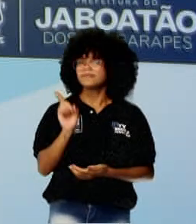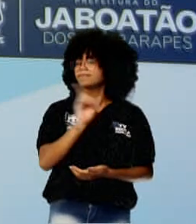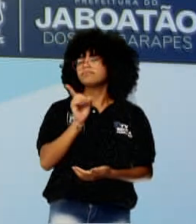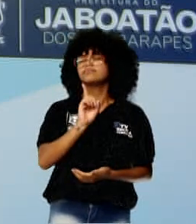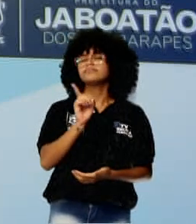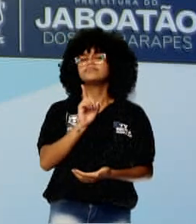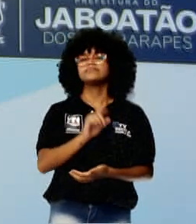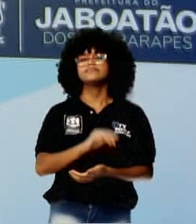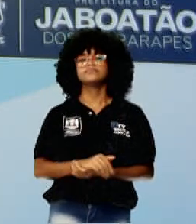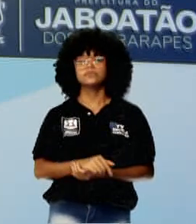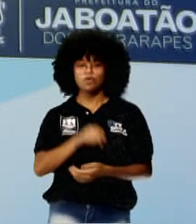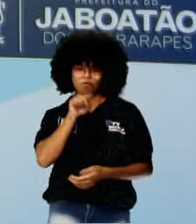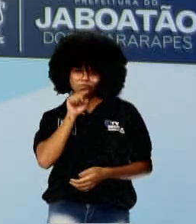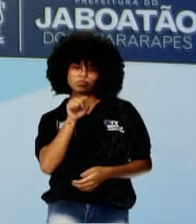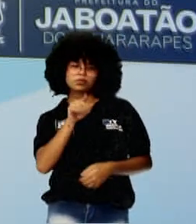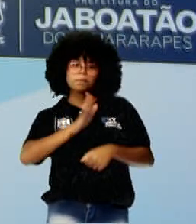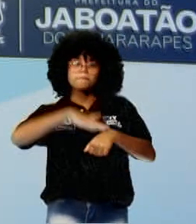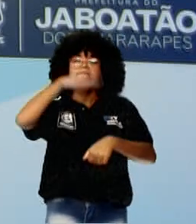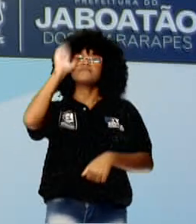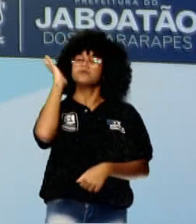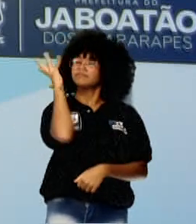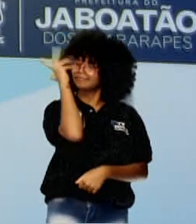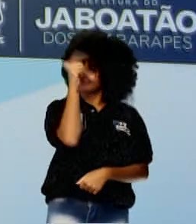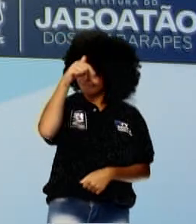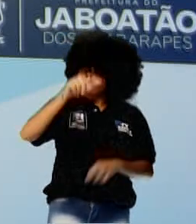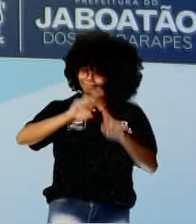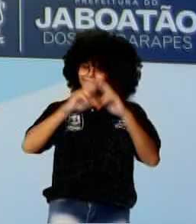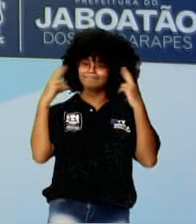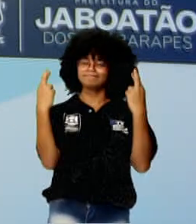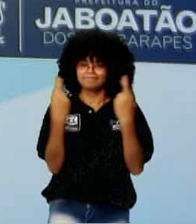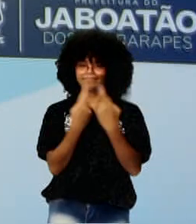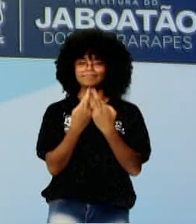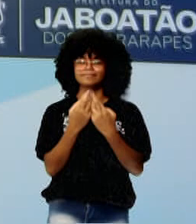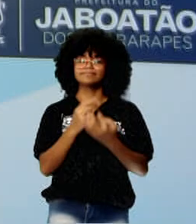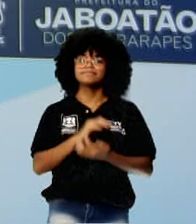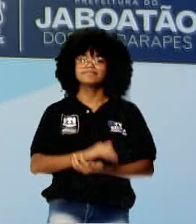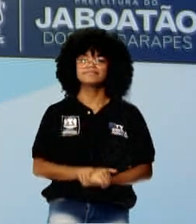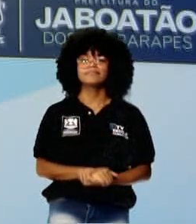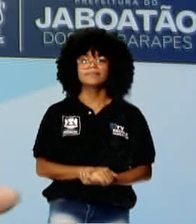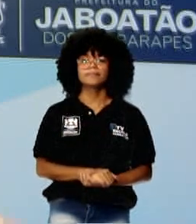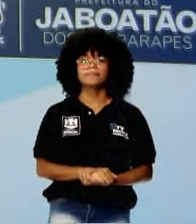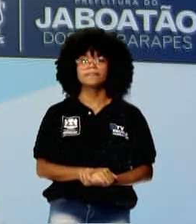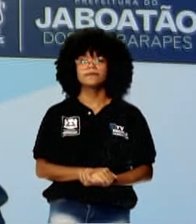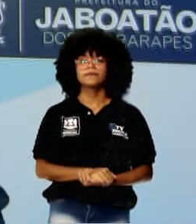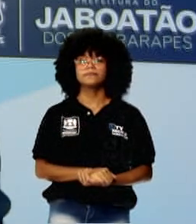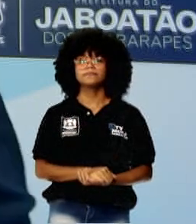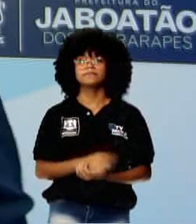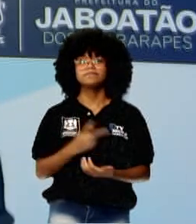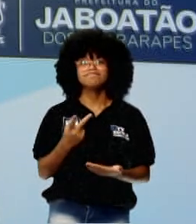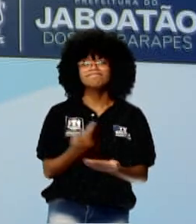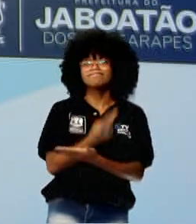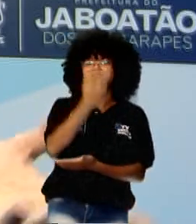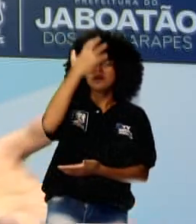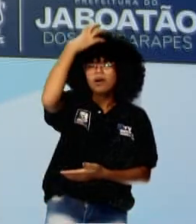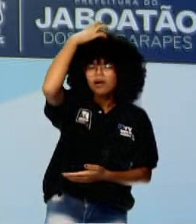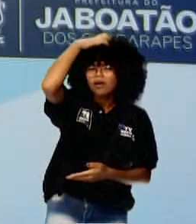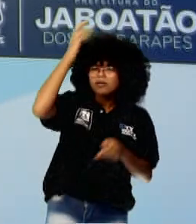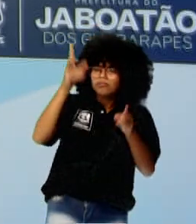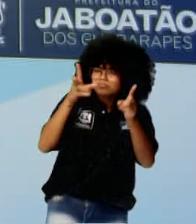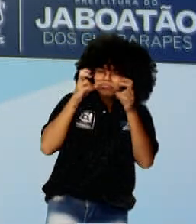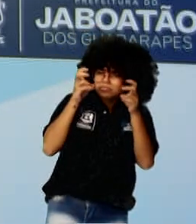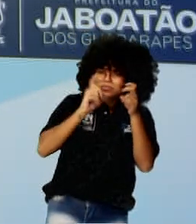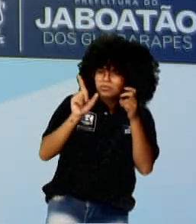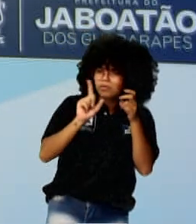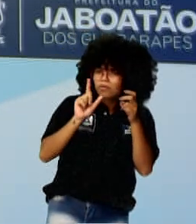minha rainha, tu és a mais bela deste reino." Acontece que a rainha não percebeu que Branca de Neve